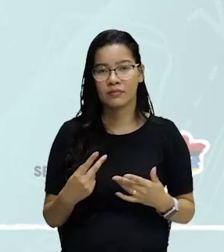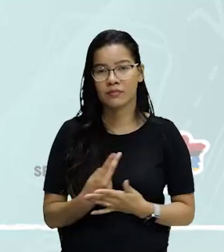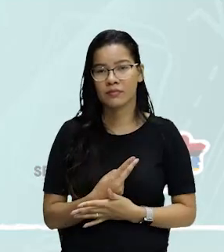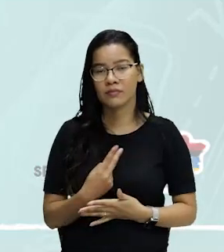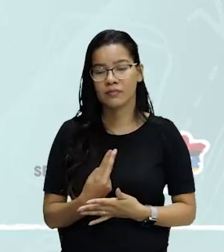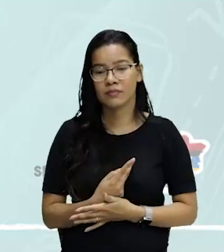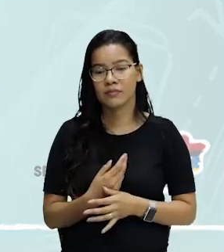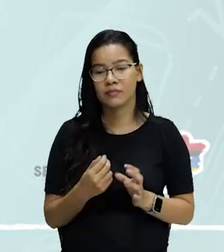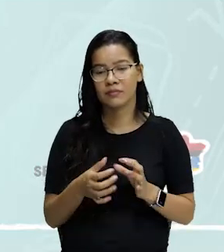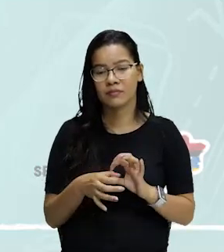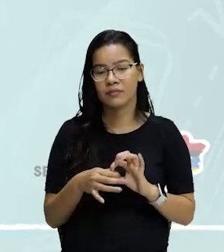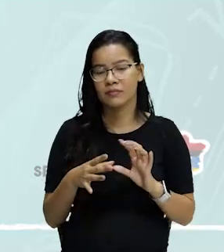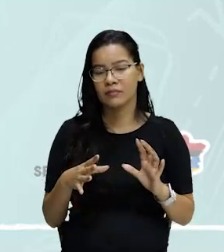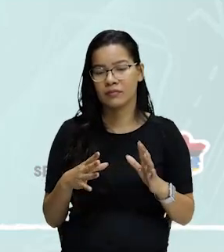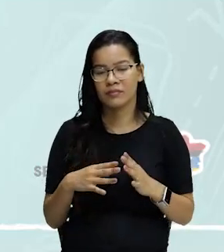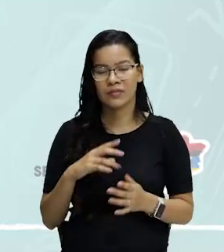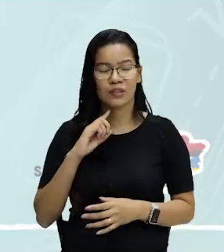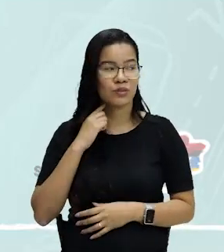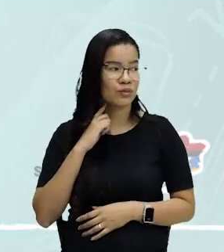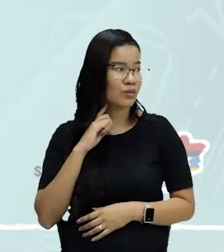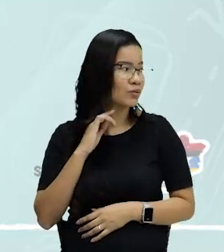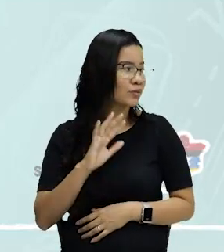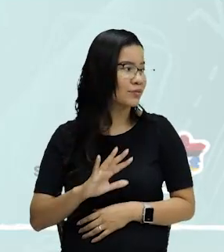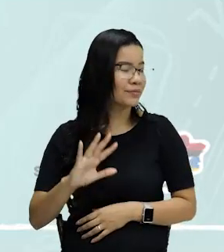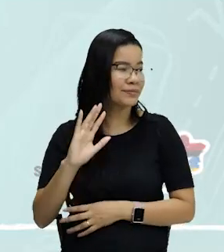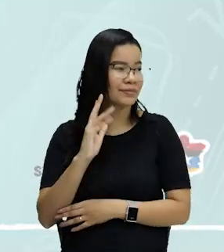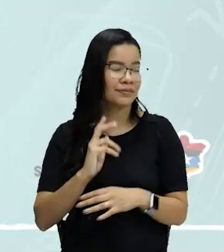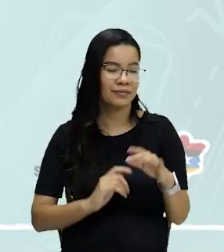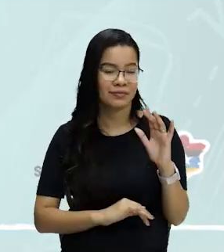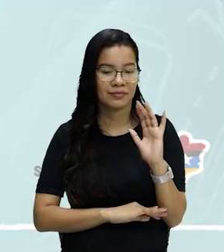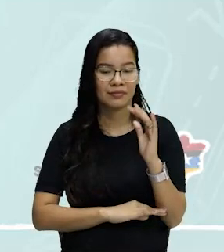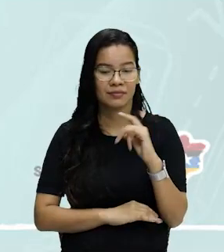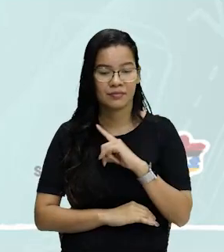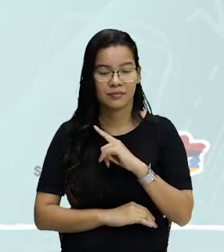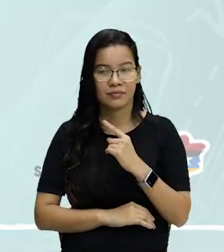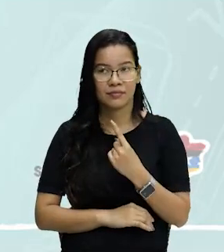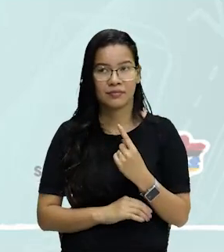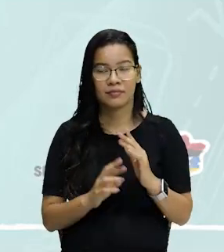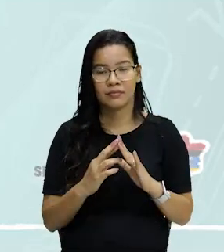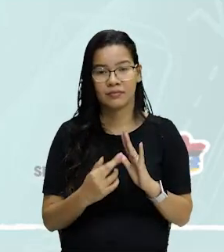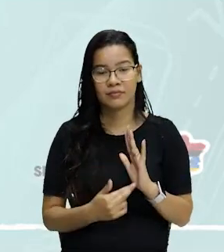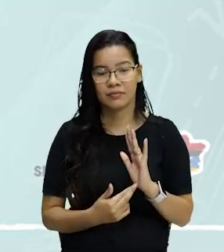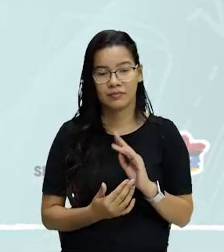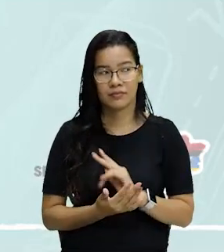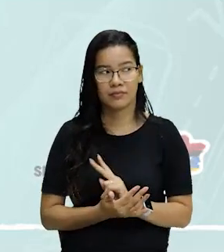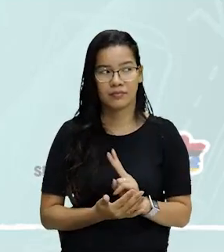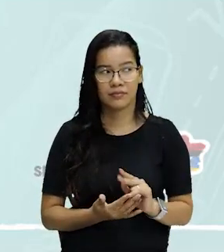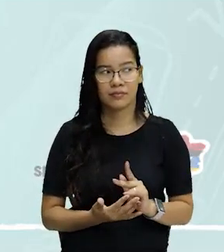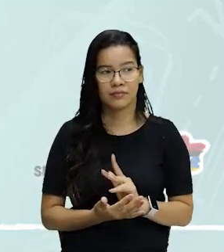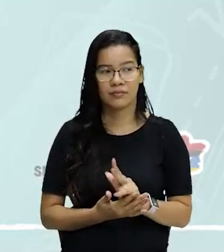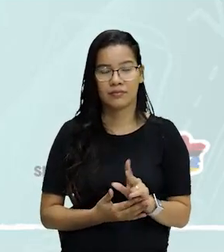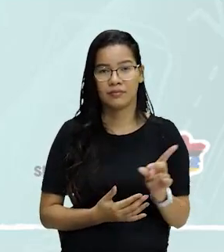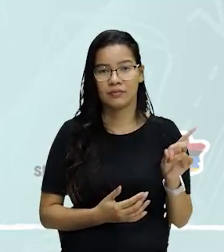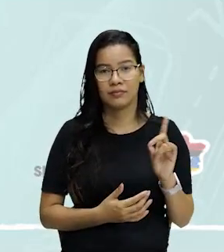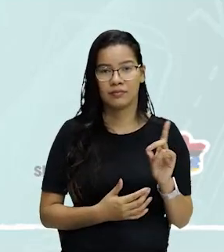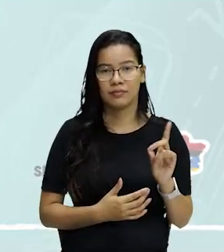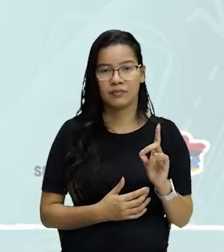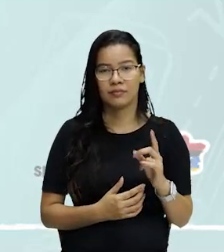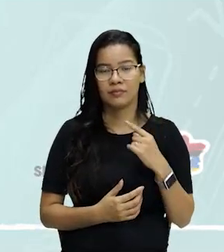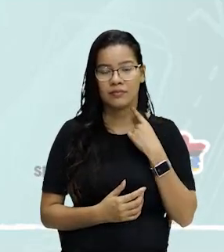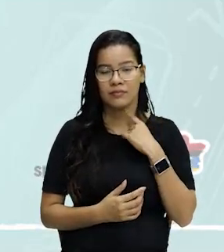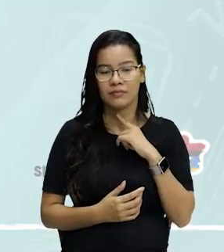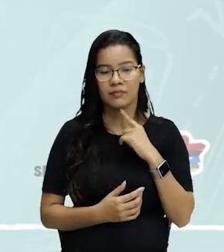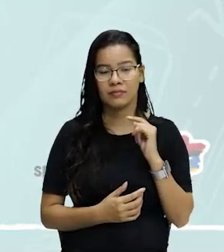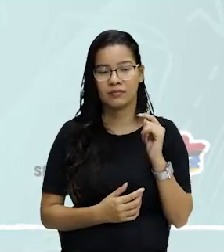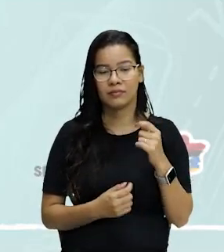galera está sujando demais o meio ambiente. E tem uma das regras, das regras que para não sujar o